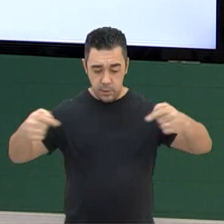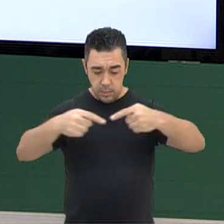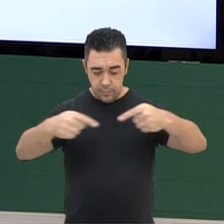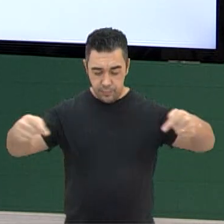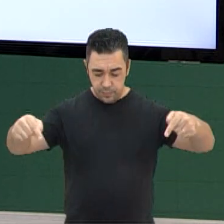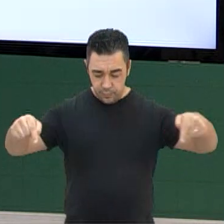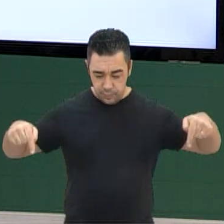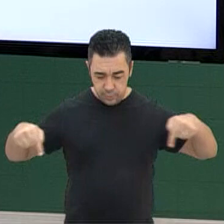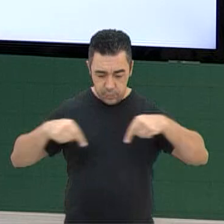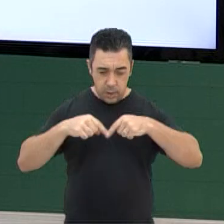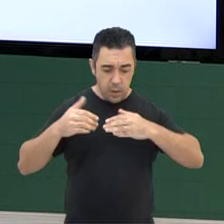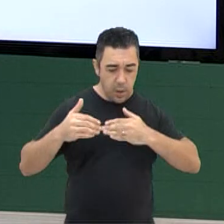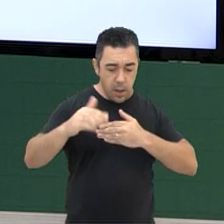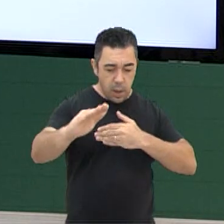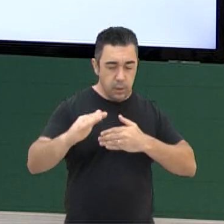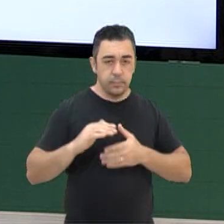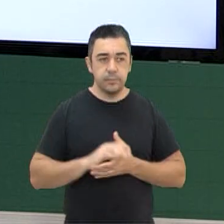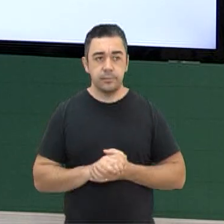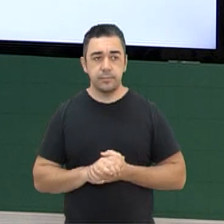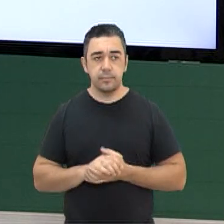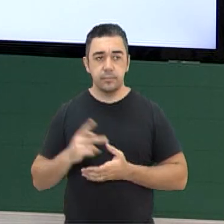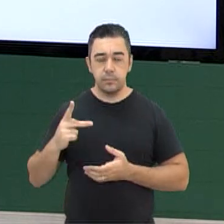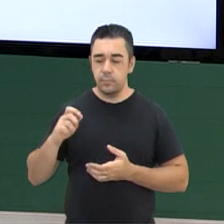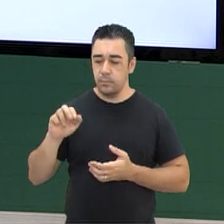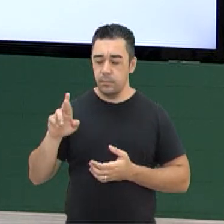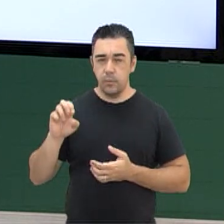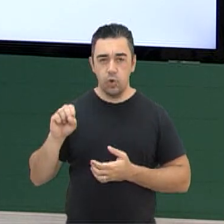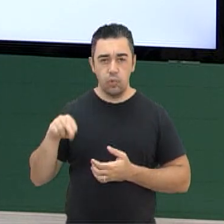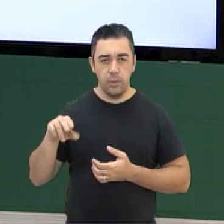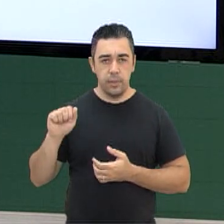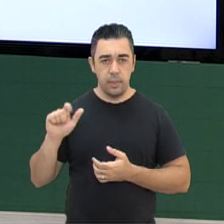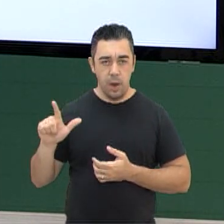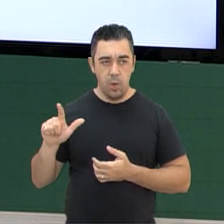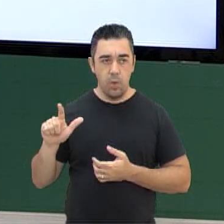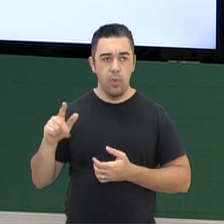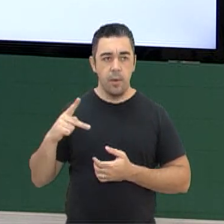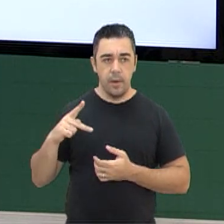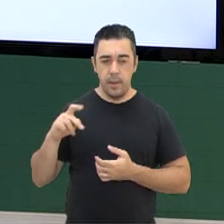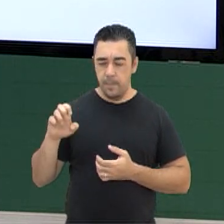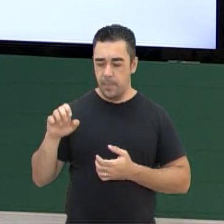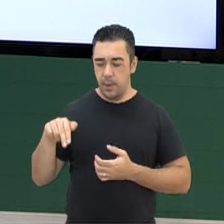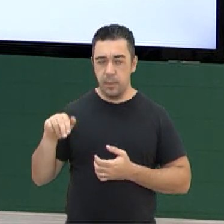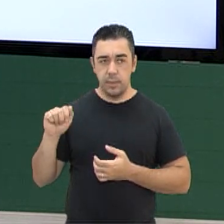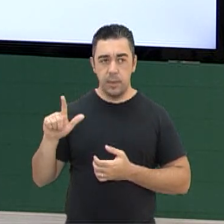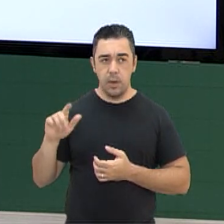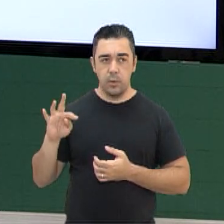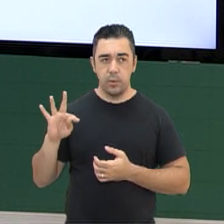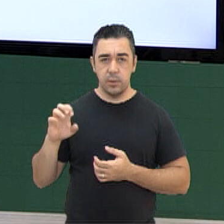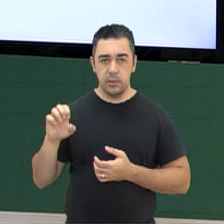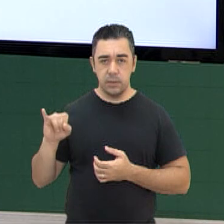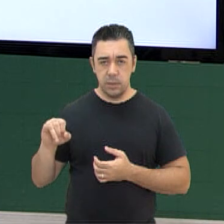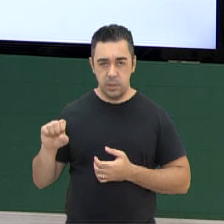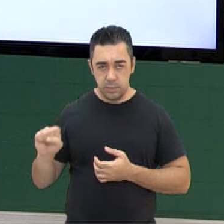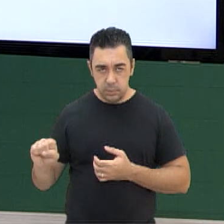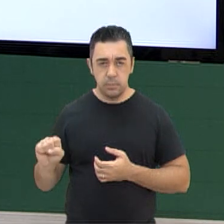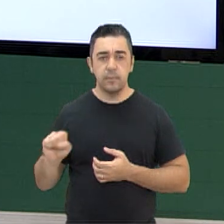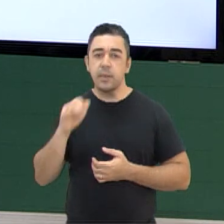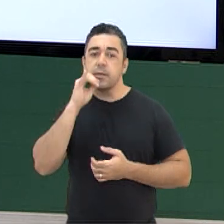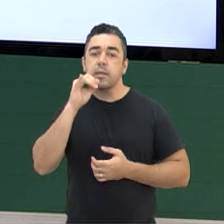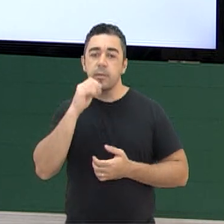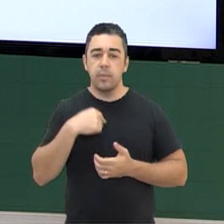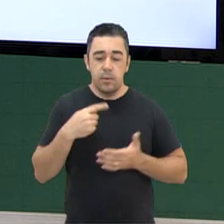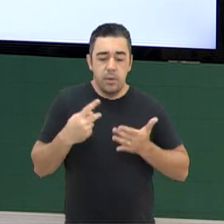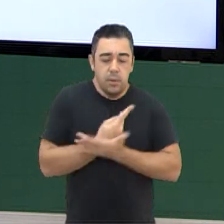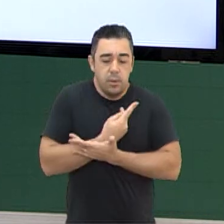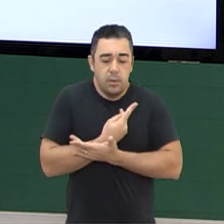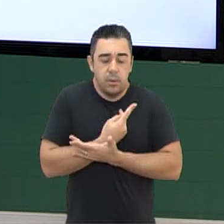jogo. Personal penalties, que são sanções pessoais que os atletas sofrem quando eles cometem